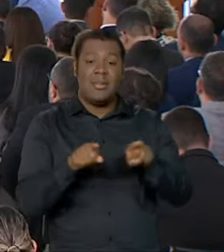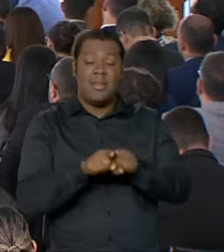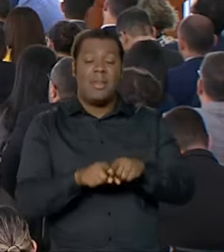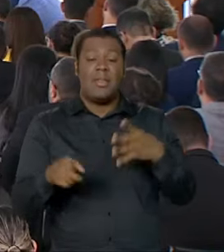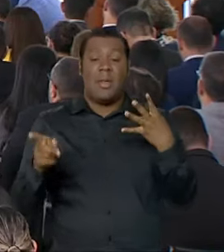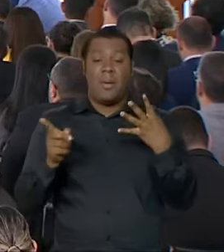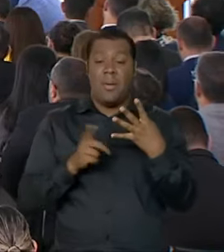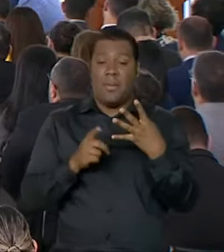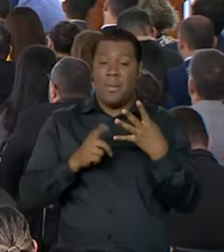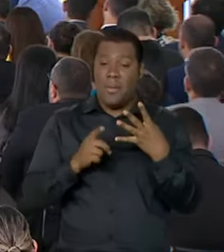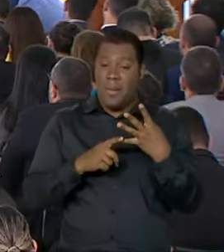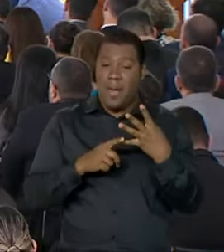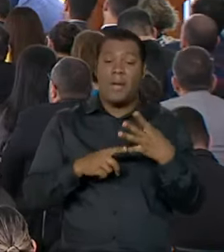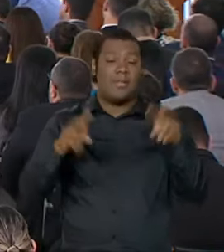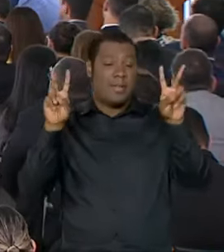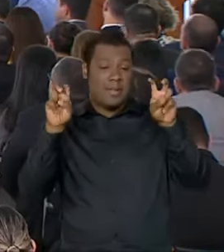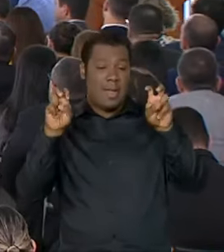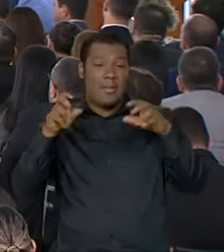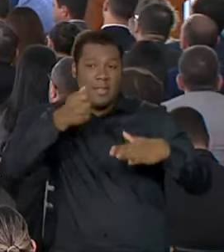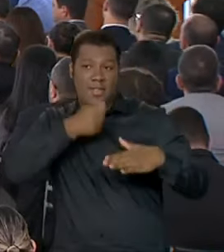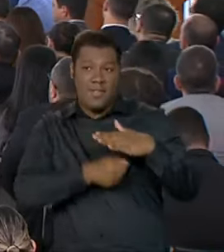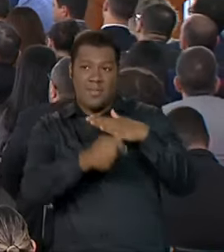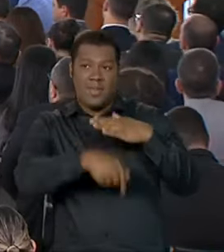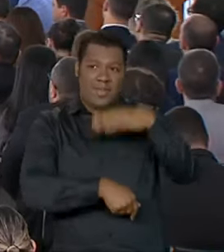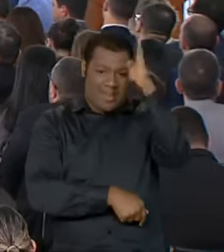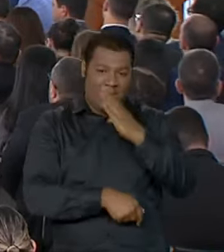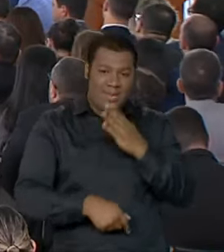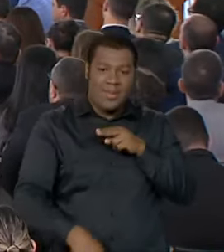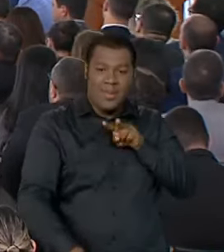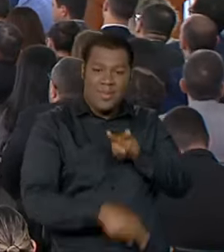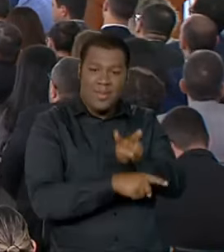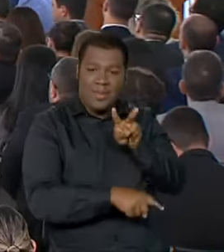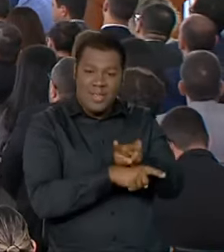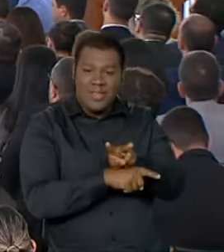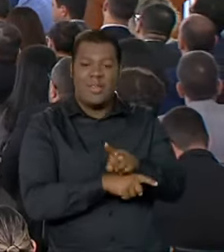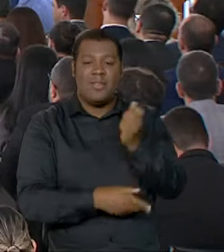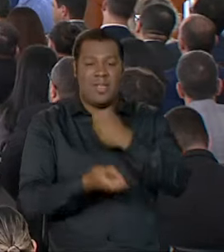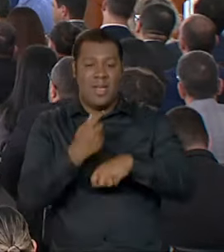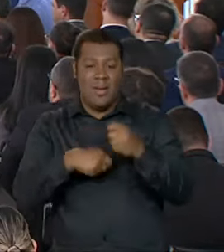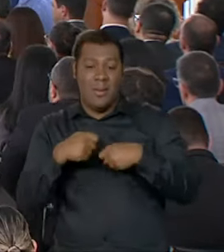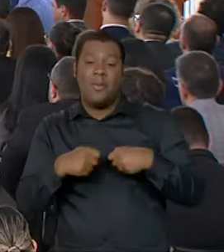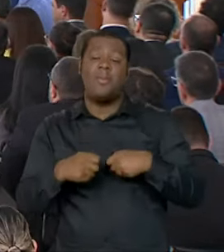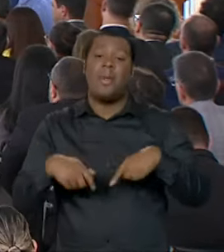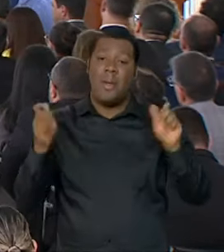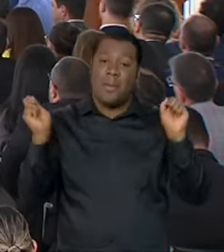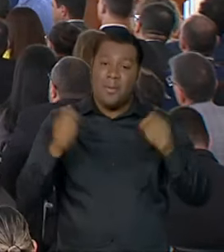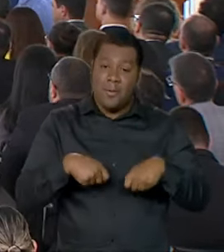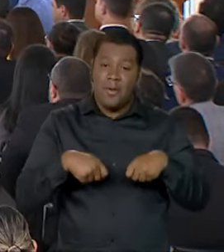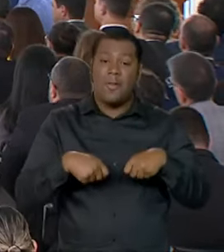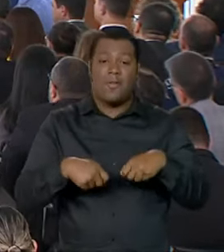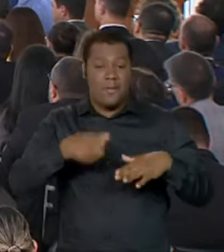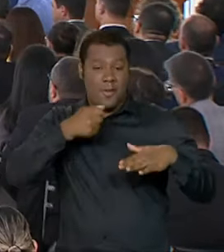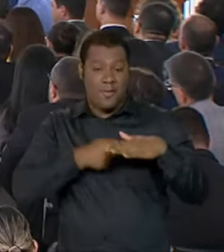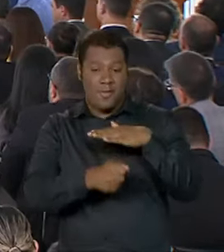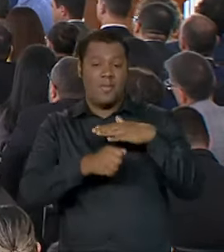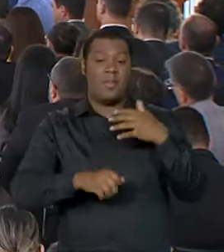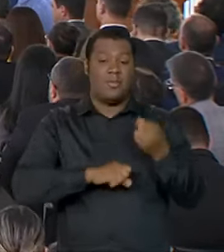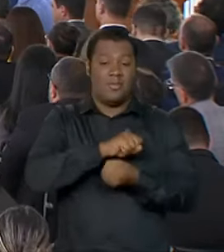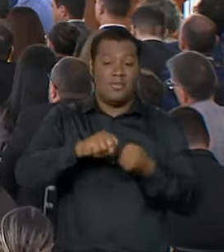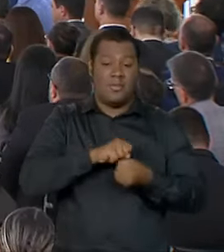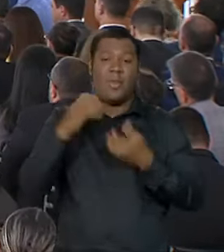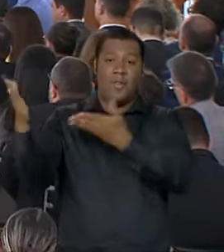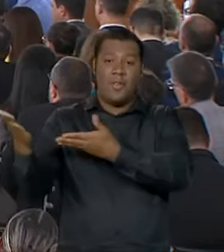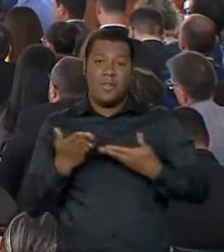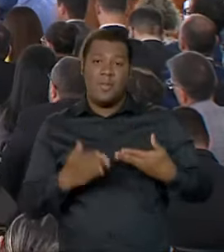eixo, Ecoinvest Brasil, proteção cambial para investimentos verdes, o ministro da